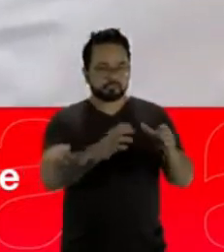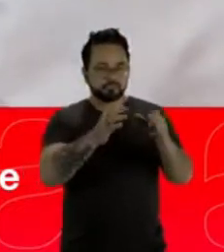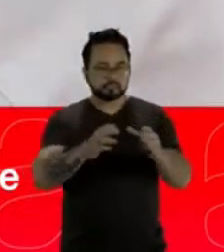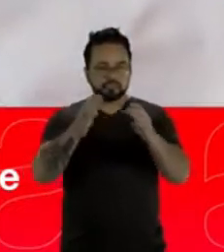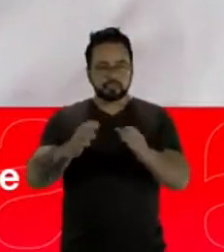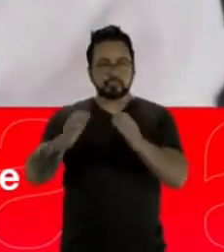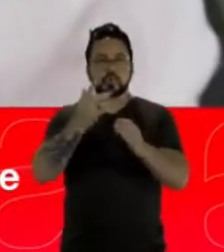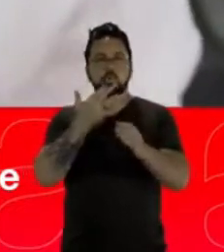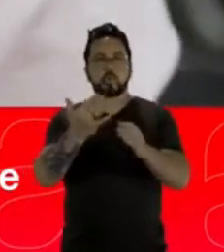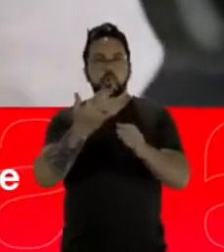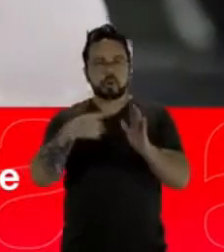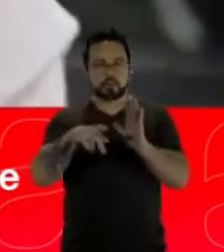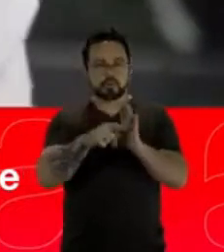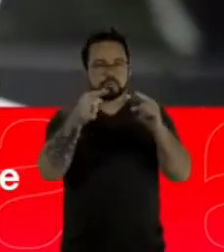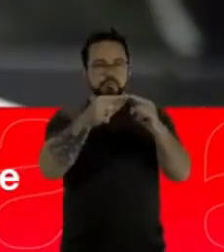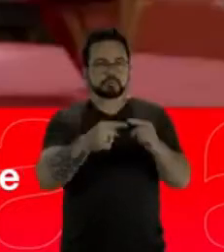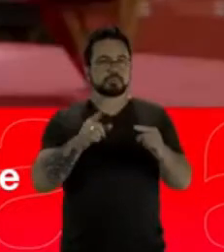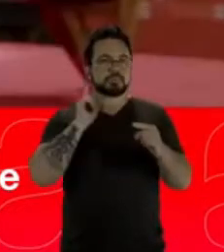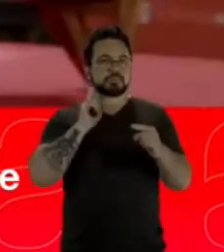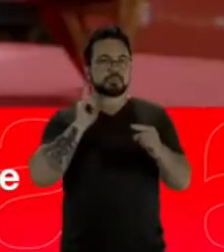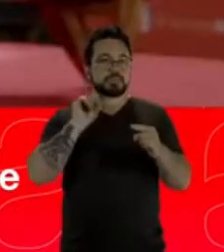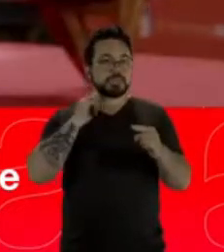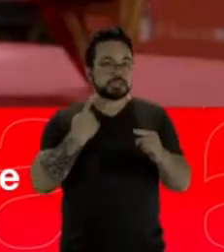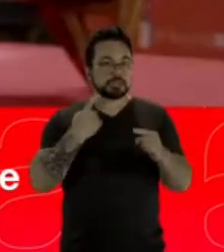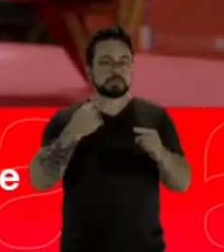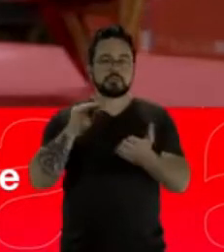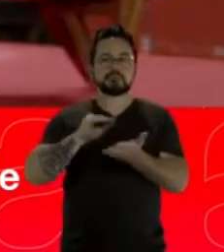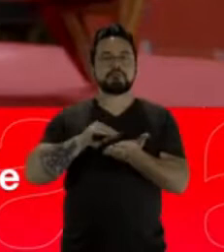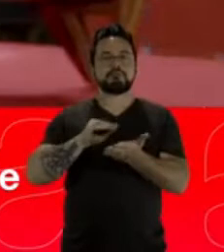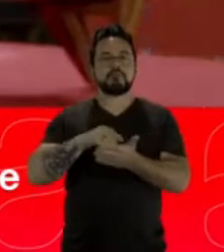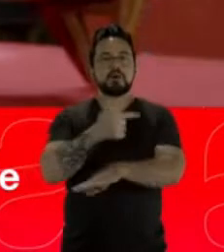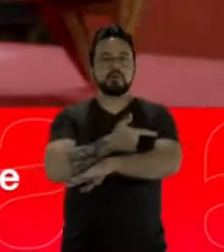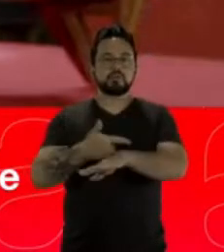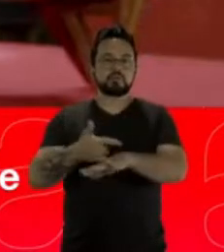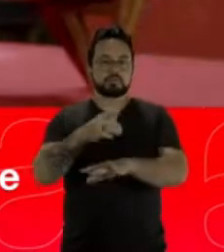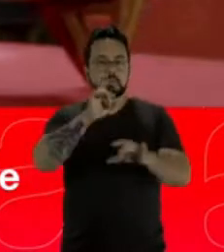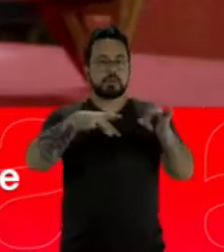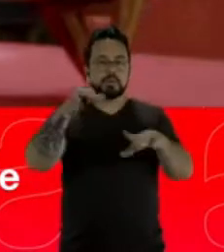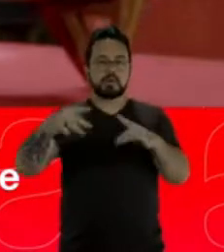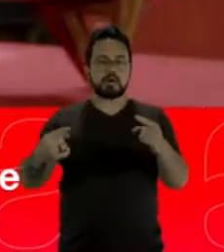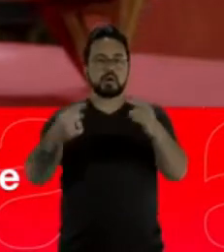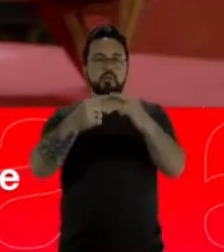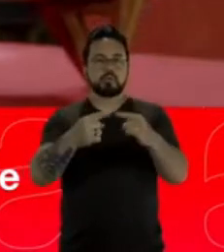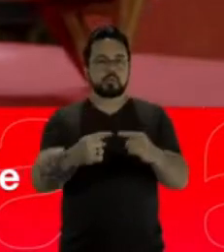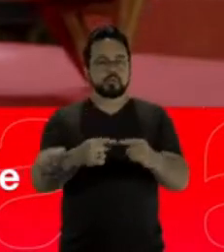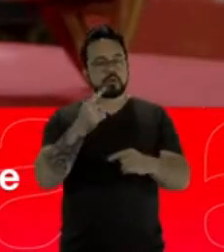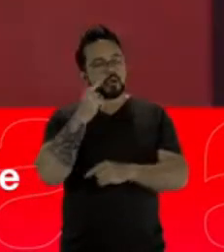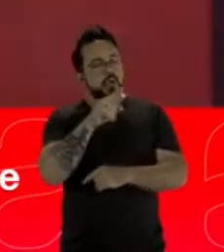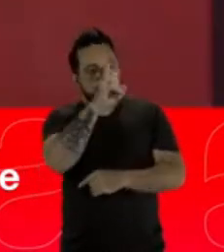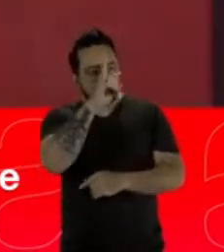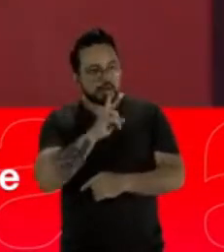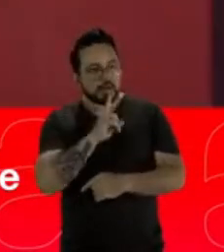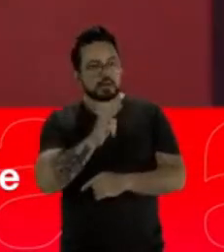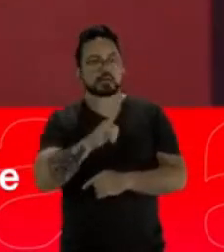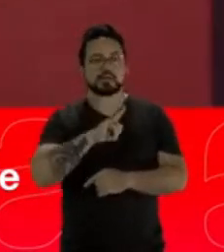as cores da coleta. Né? Mas não há educação para fazer o descarte. Não. Não adianta, você olha dentro do amarelinho, está